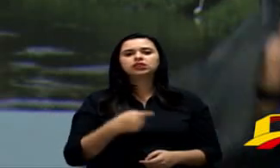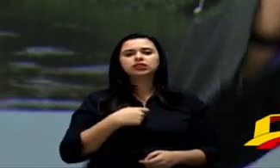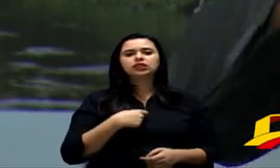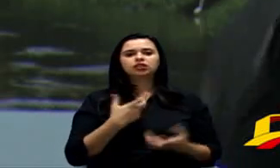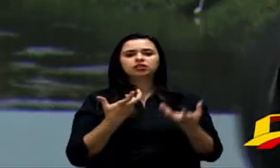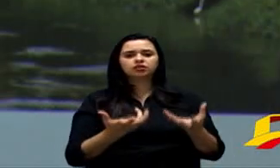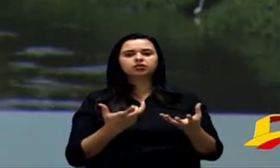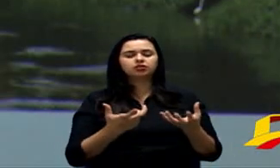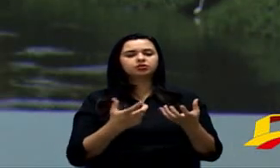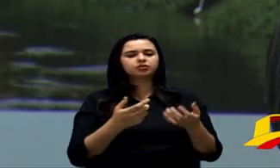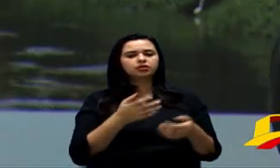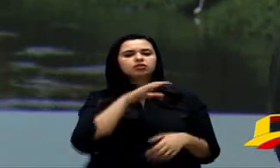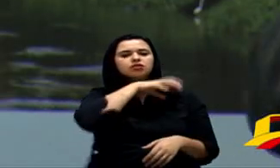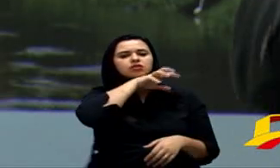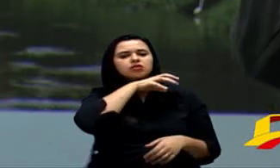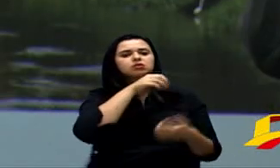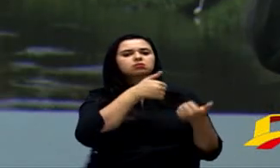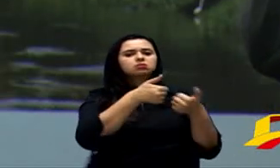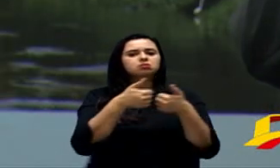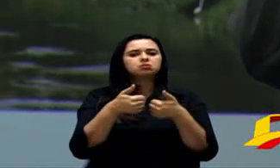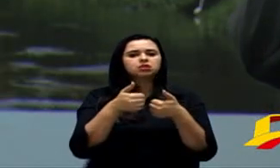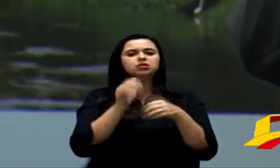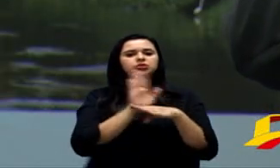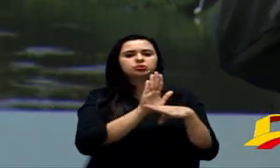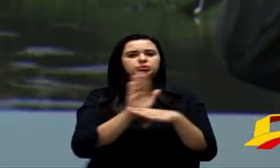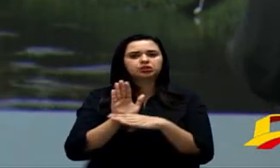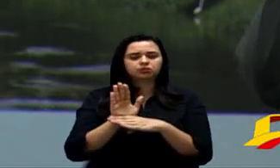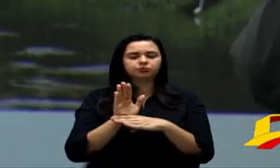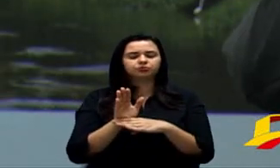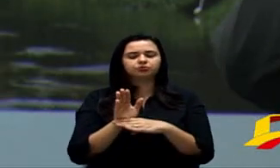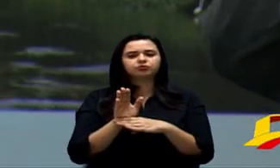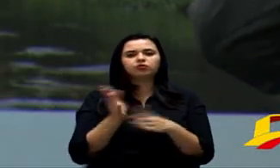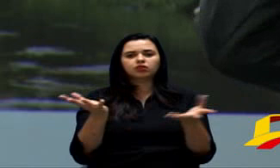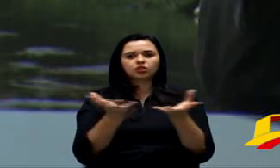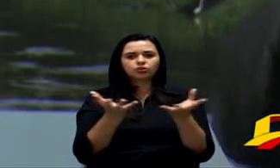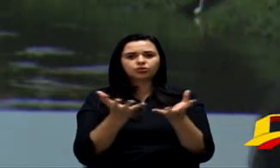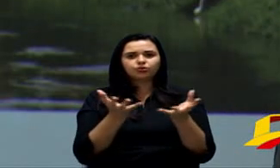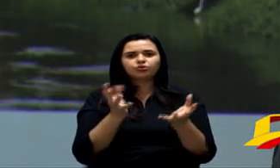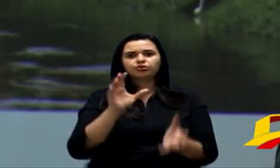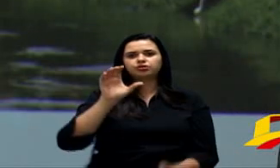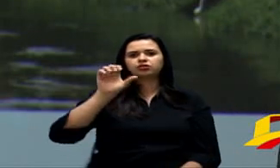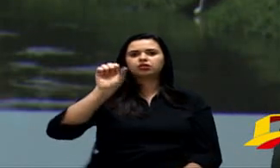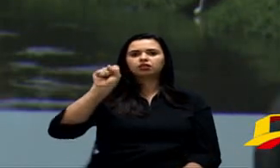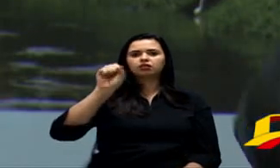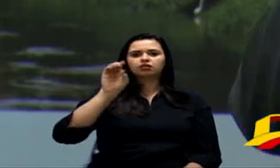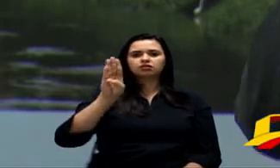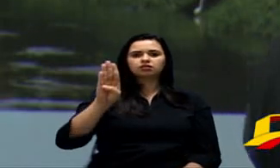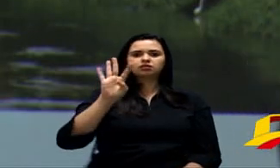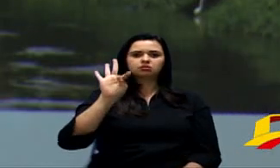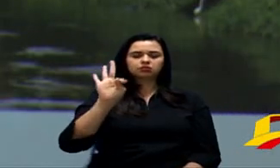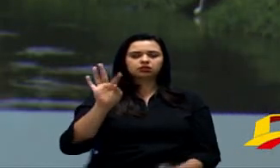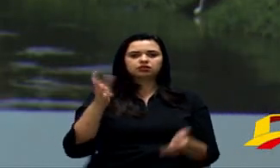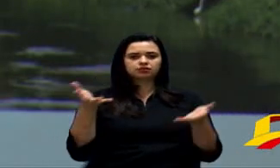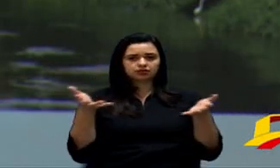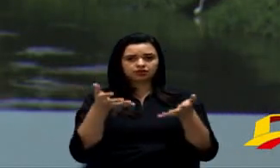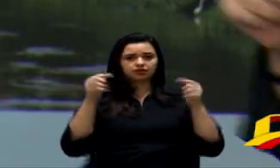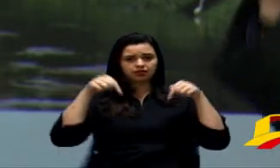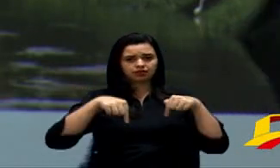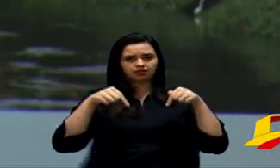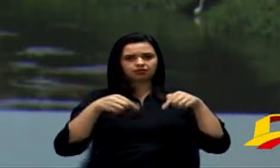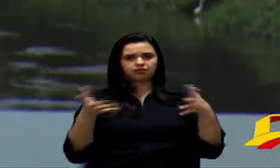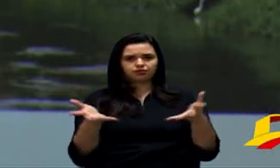animais. E eu quero aqui parabenizar, o SBT está aqui, uma emissora de rede nacional, por estar